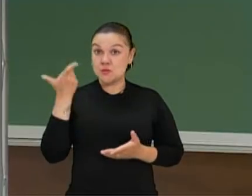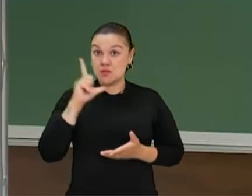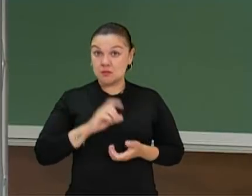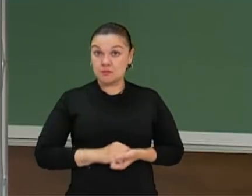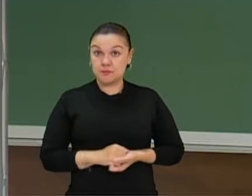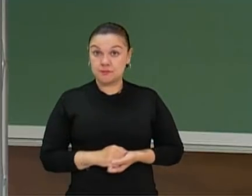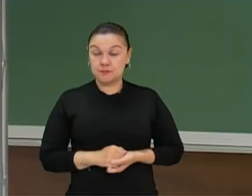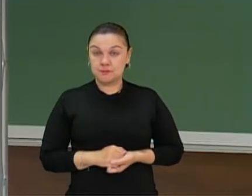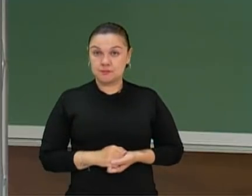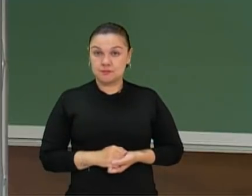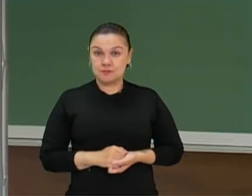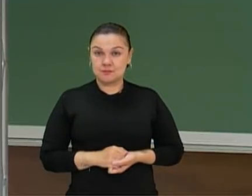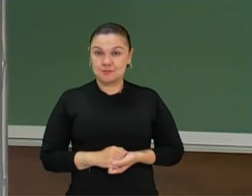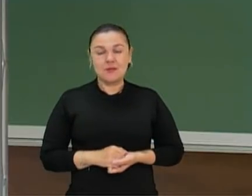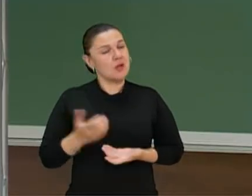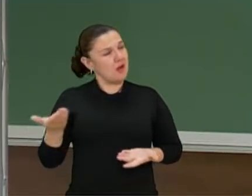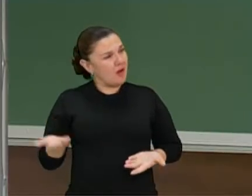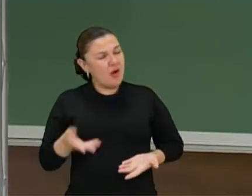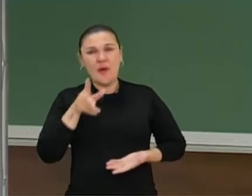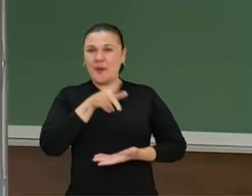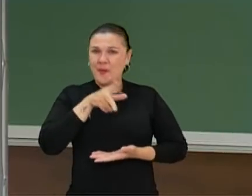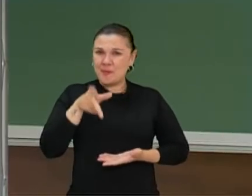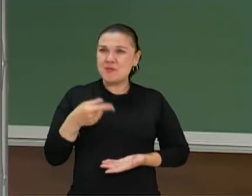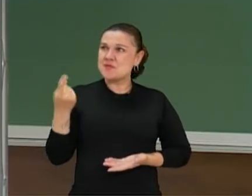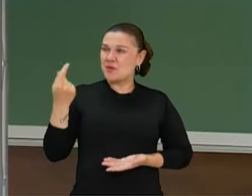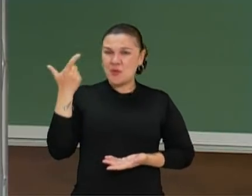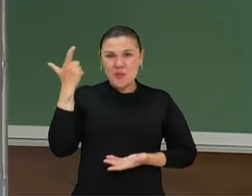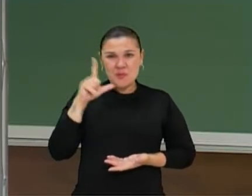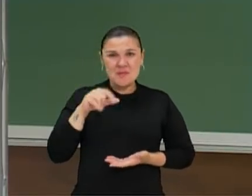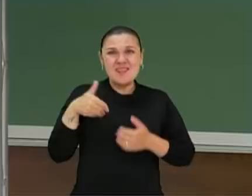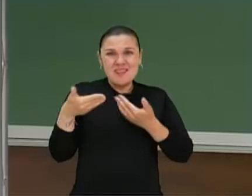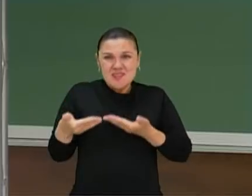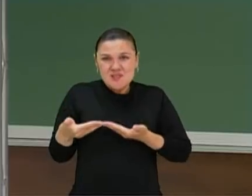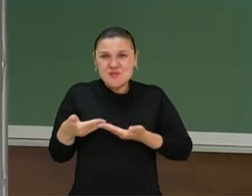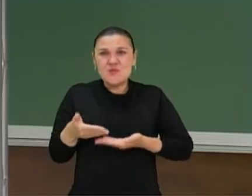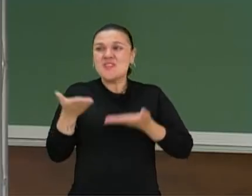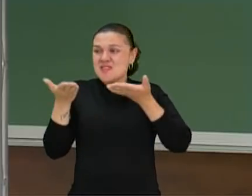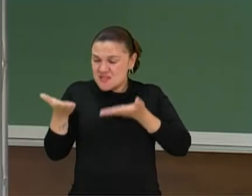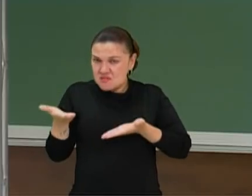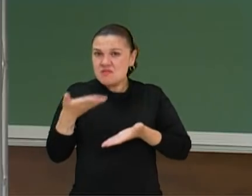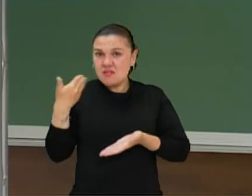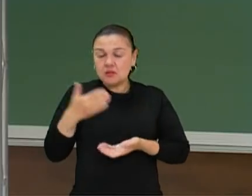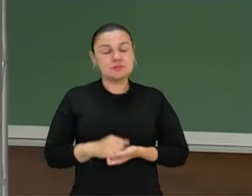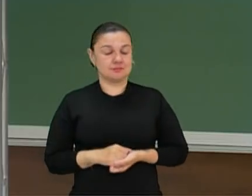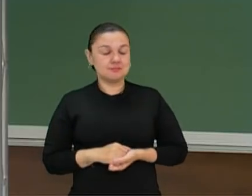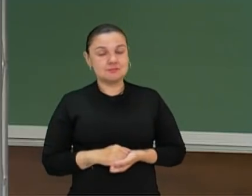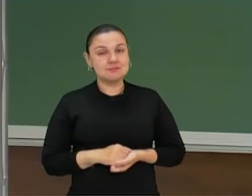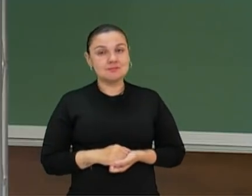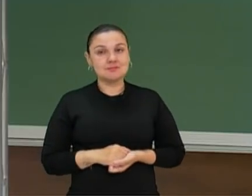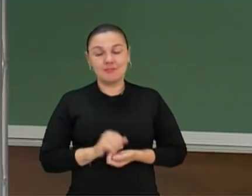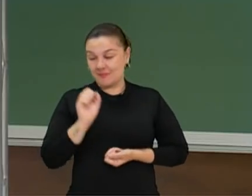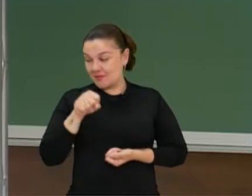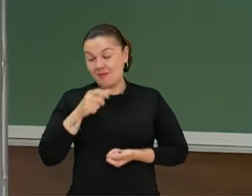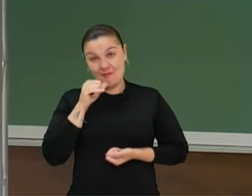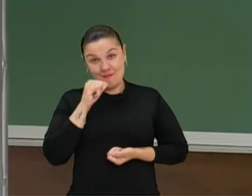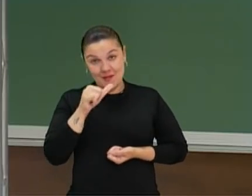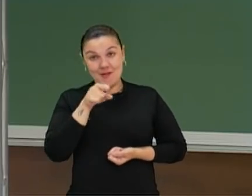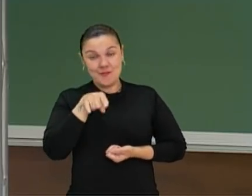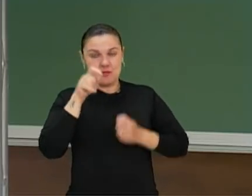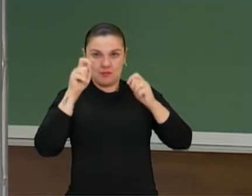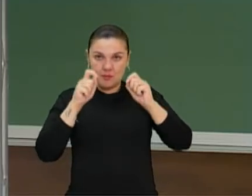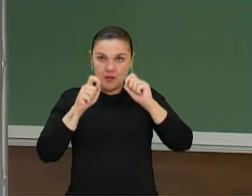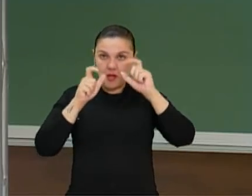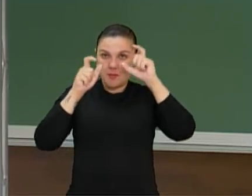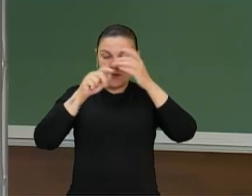Conseguiram? Vocês devem estar achando, nossa, professora, eu consegui, mas é assim, é tão fácil assim? Aquilo que eu falei, se prestar